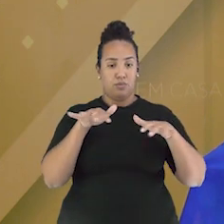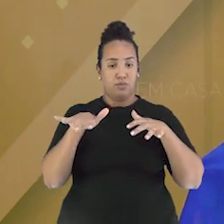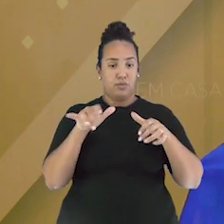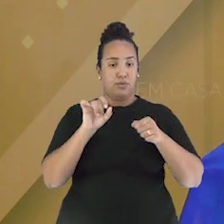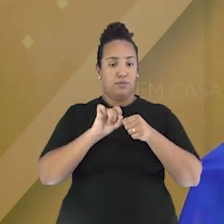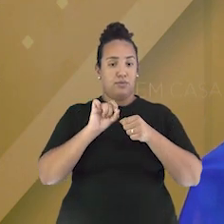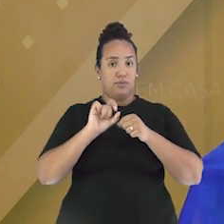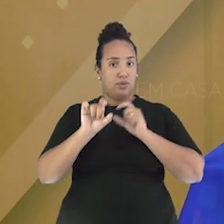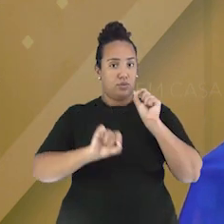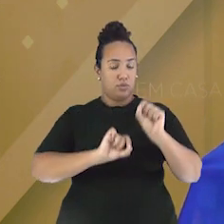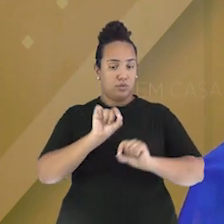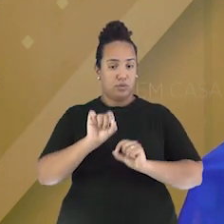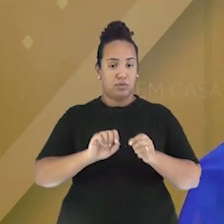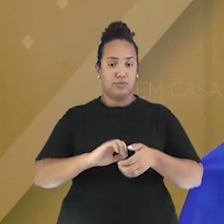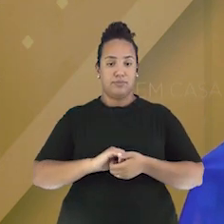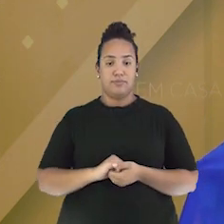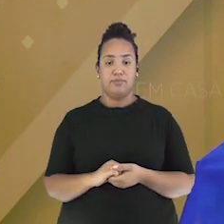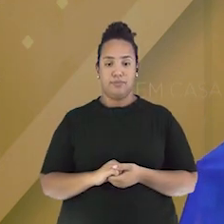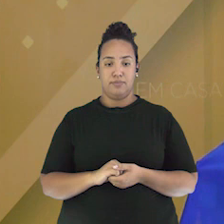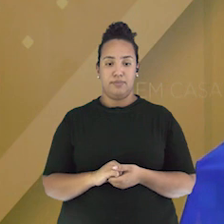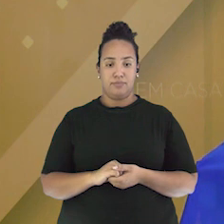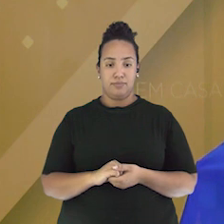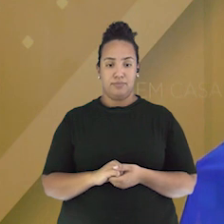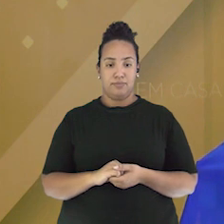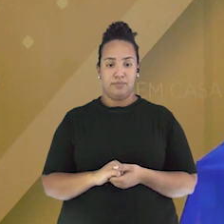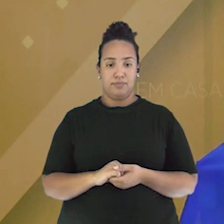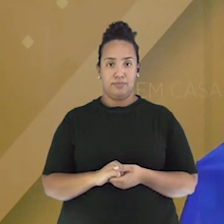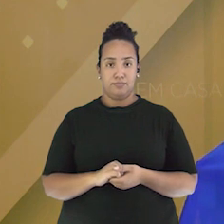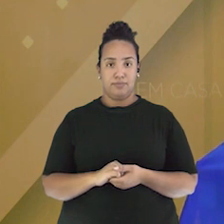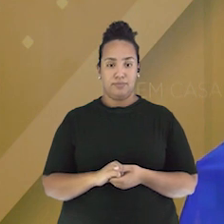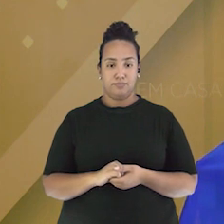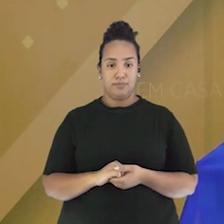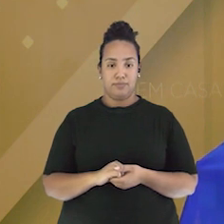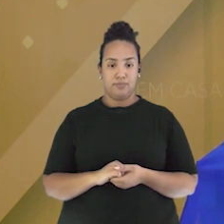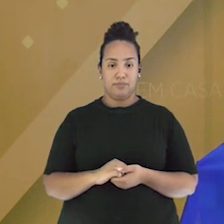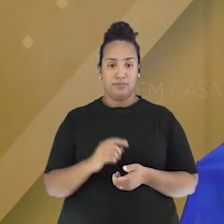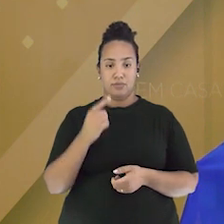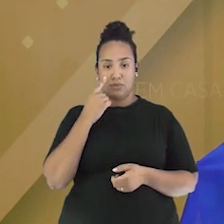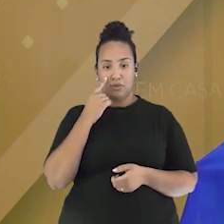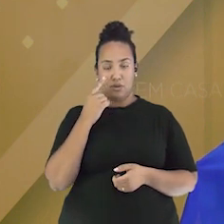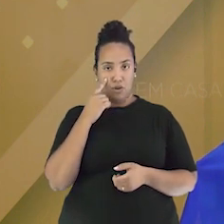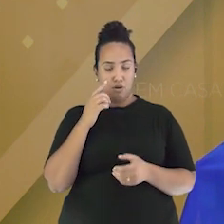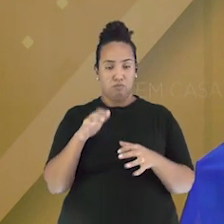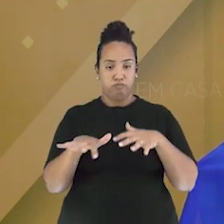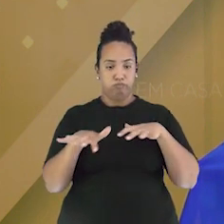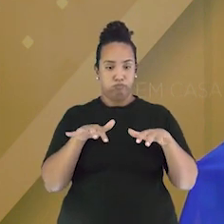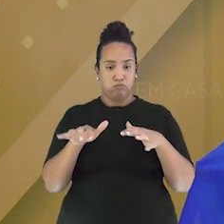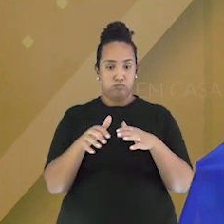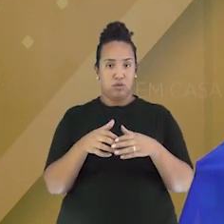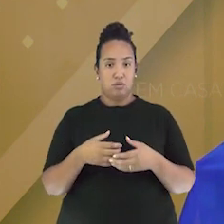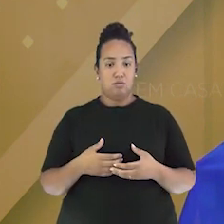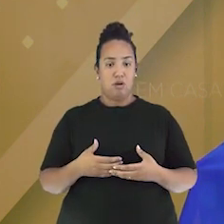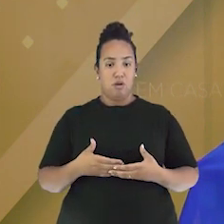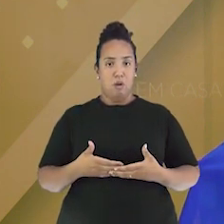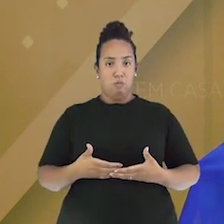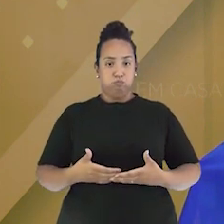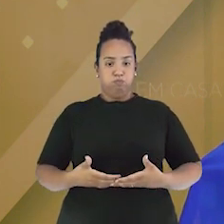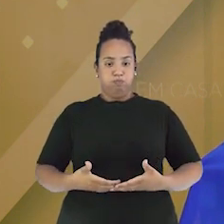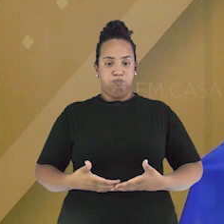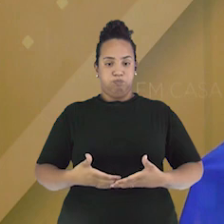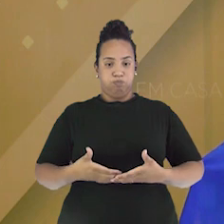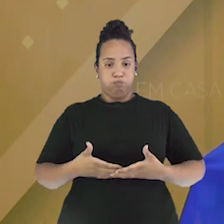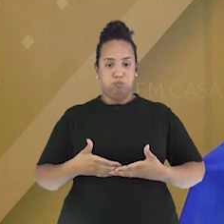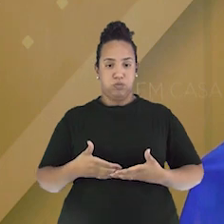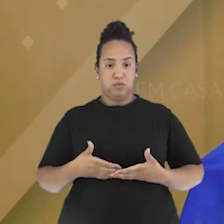esse aqui. Ele se expande, certo? Se expandindo, ele ocupa mais espaço e o ar